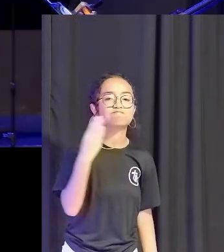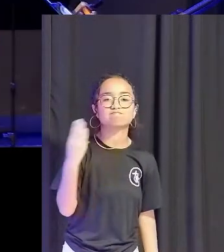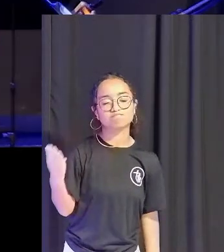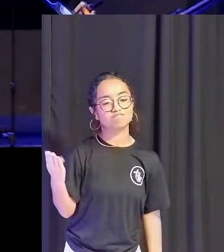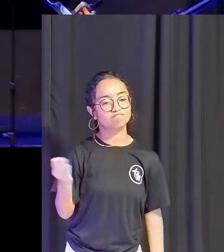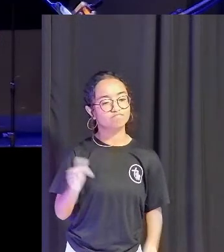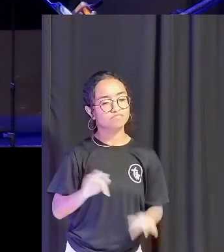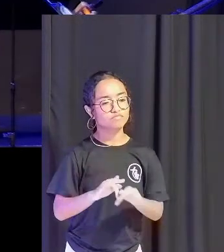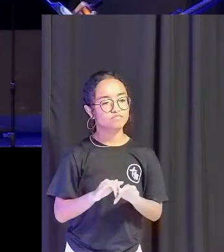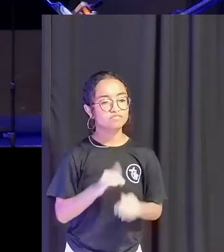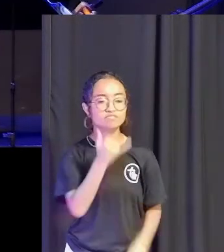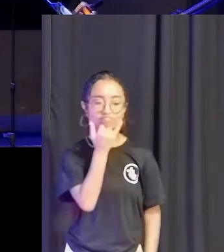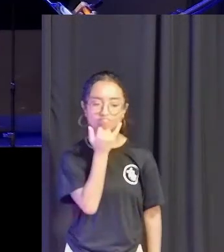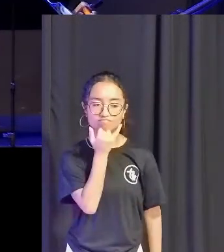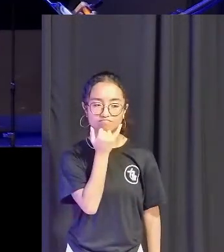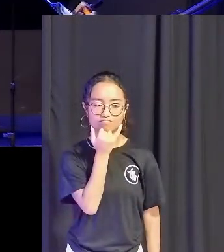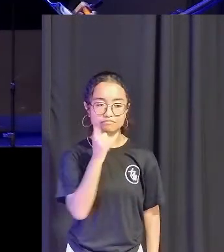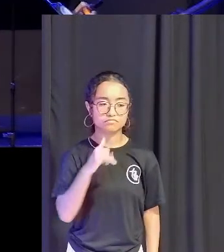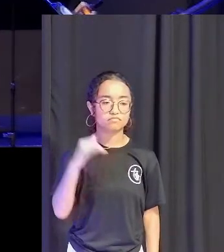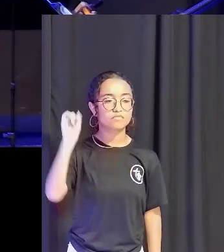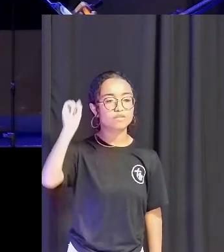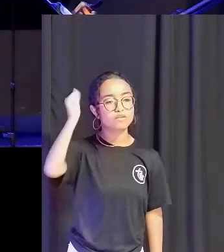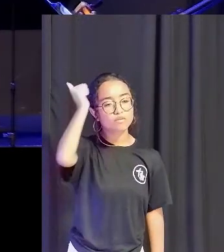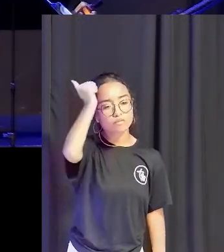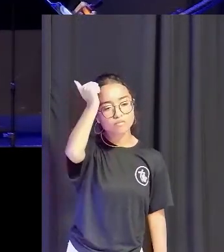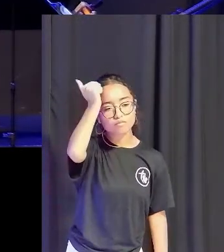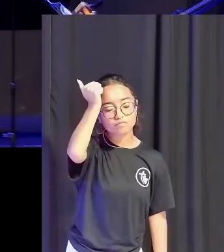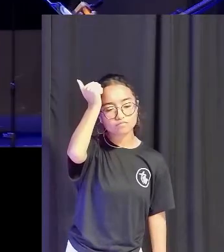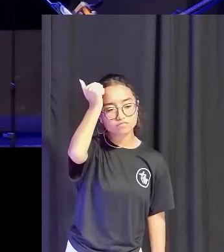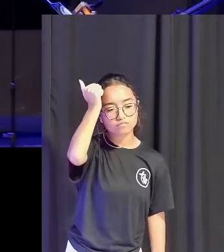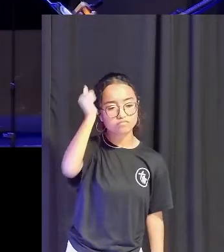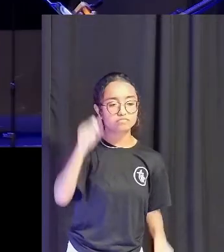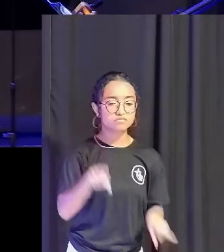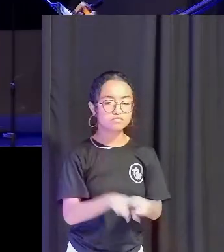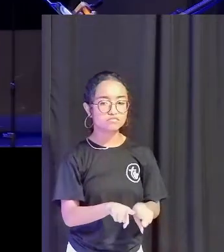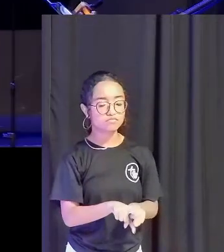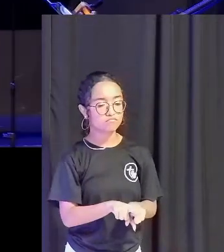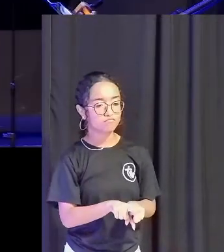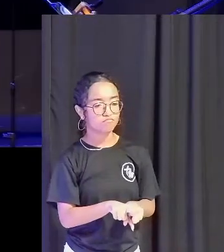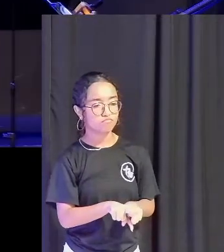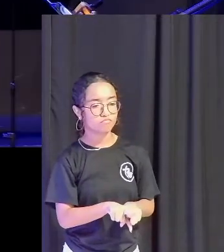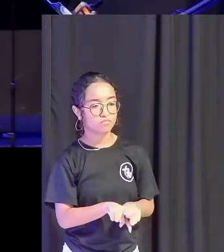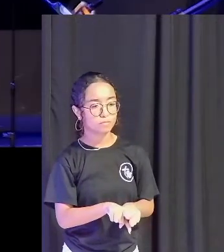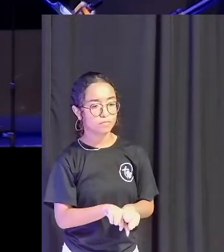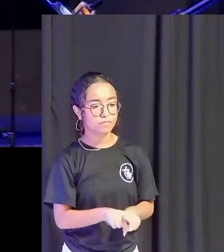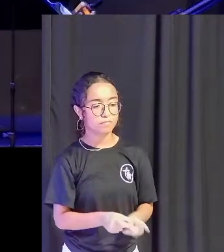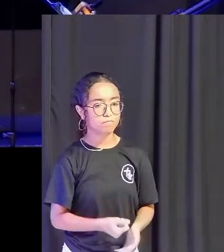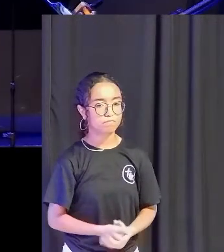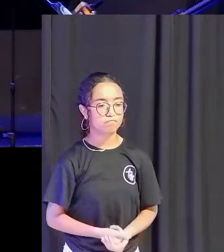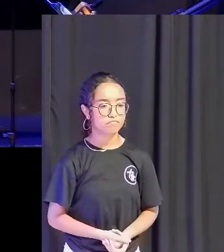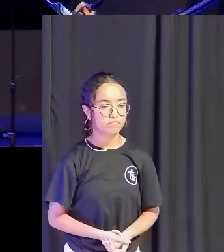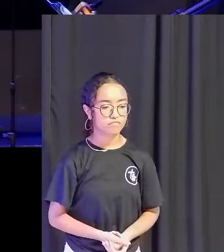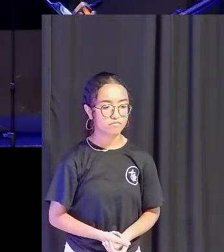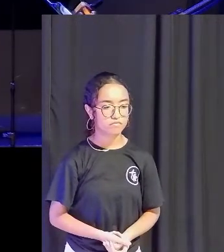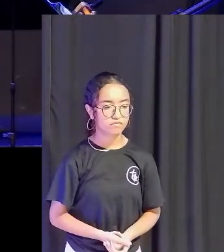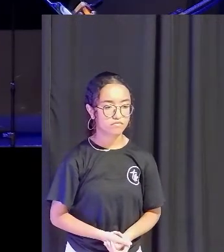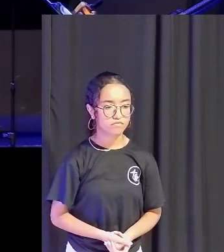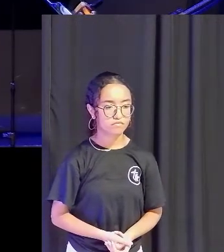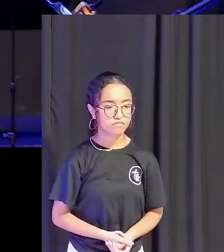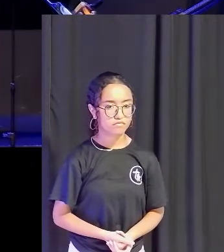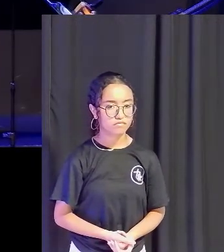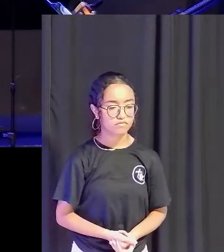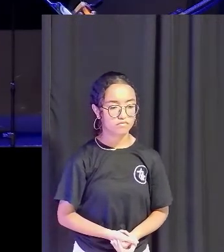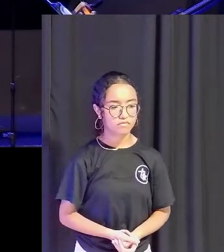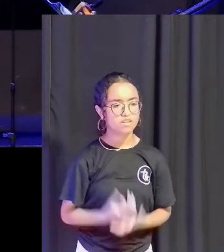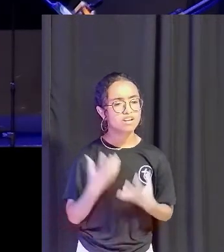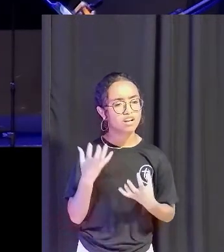arrependimento. Então vou fazer essa oração daqui a uns minutinhos, mas também quero que vocês